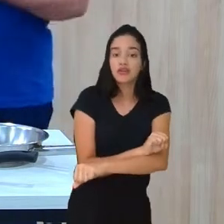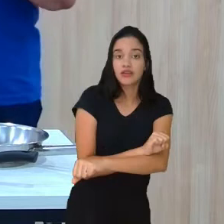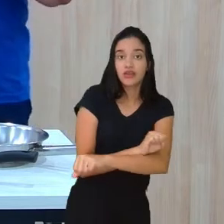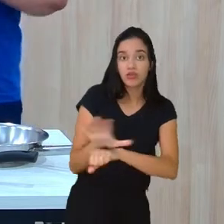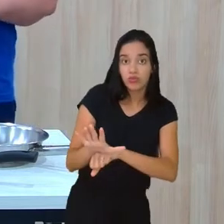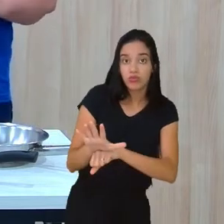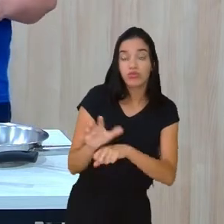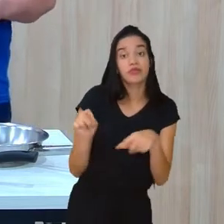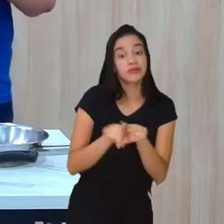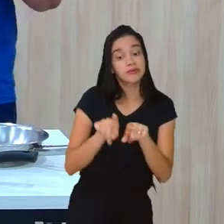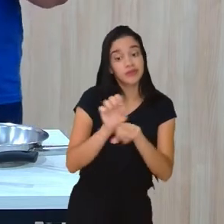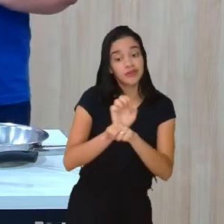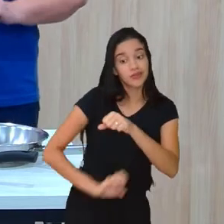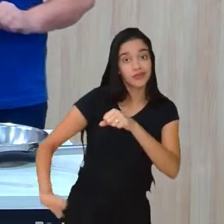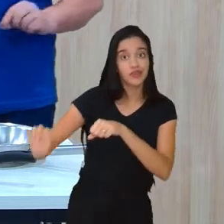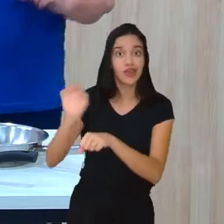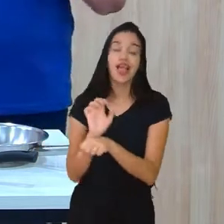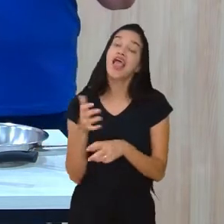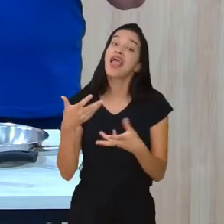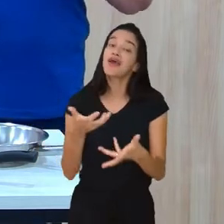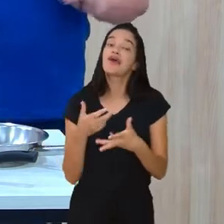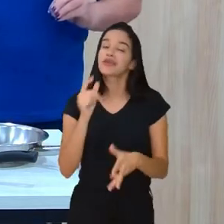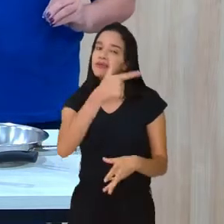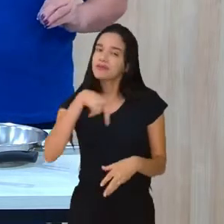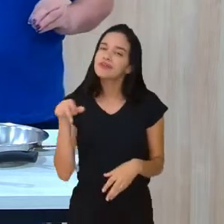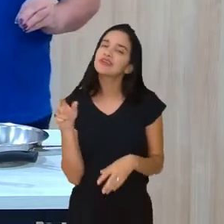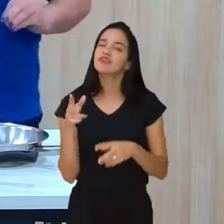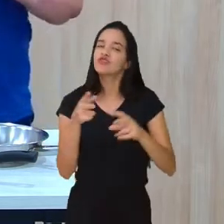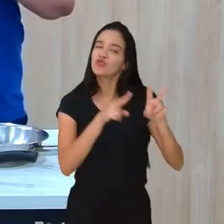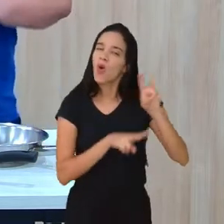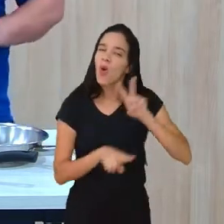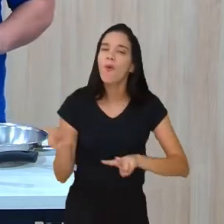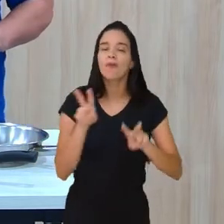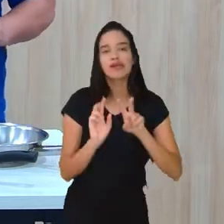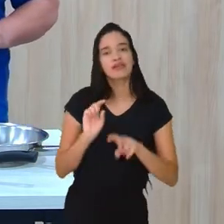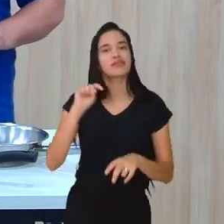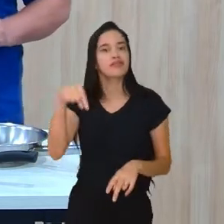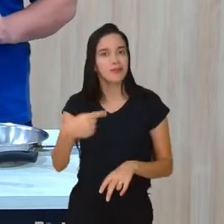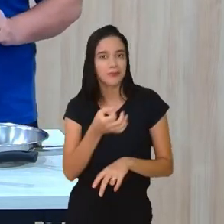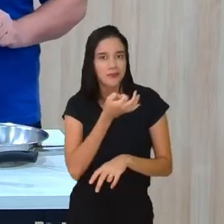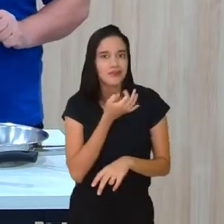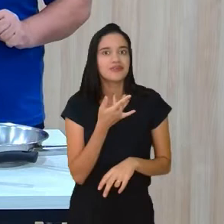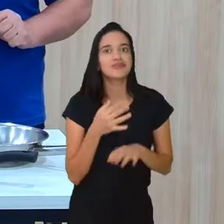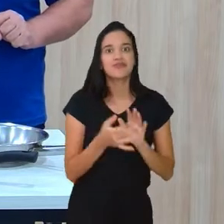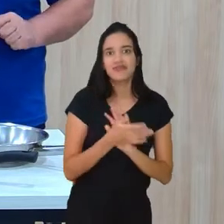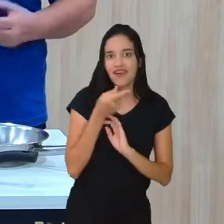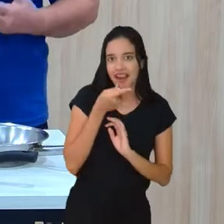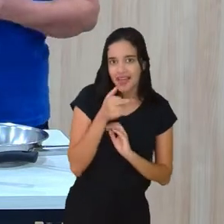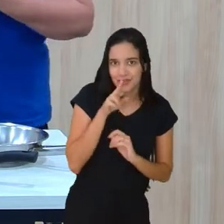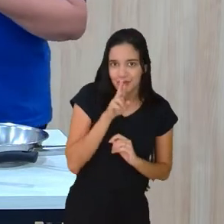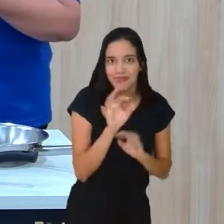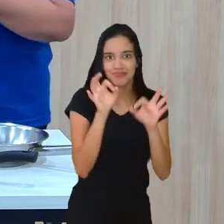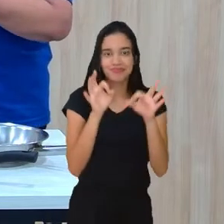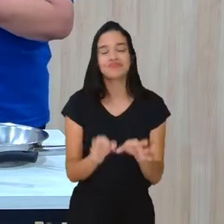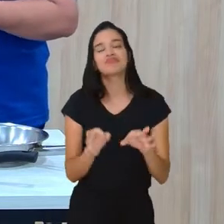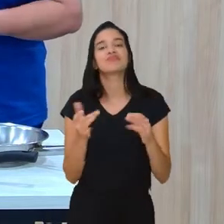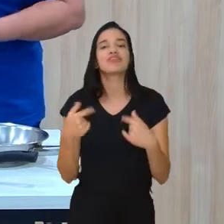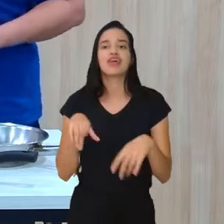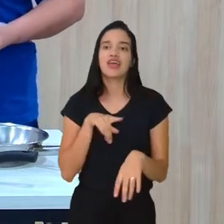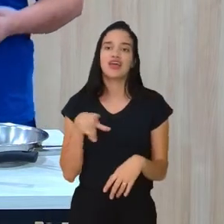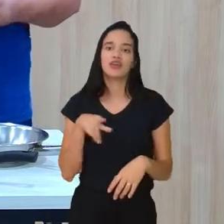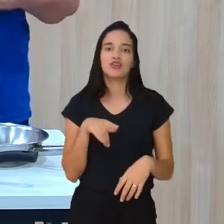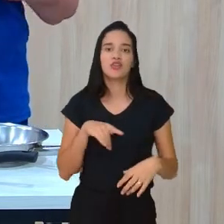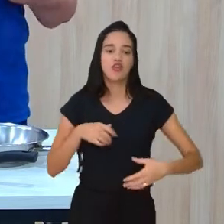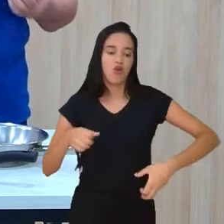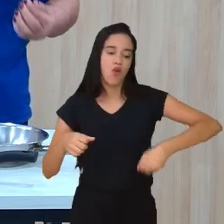e quem é o isolante. Eu quero que vocês observem para depois arriscarem aí na resposta. Então, aí eu tenho uma